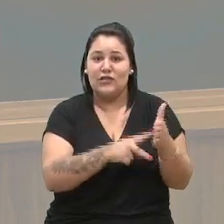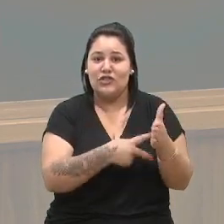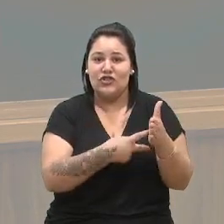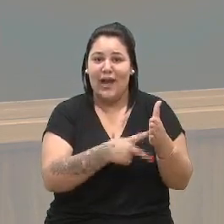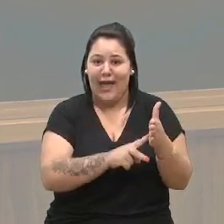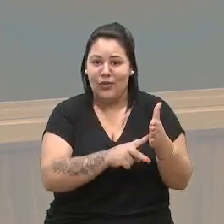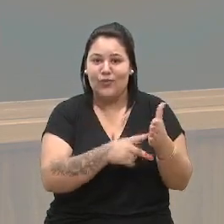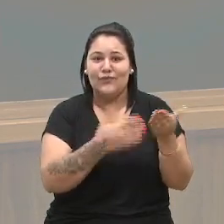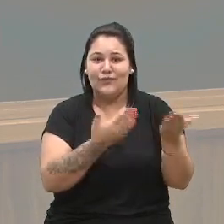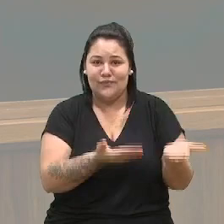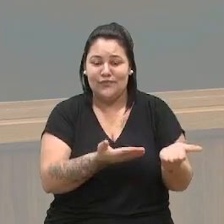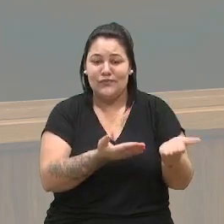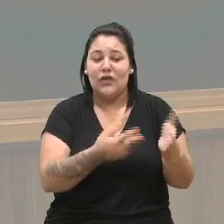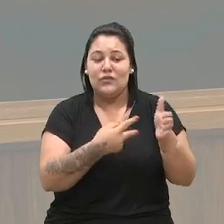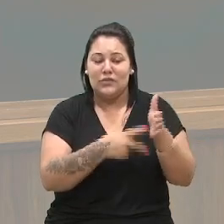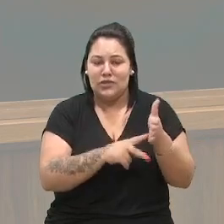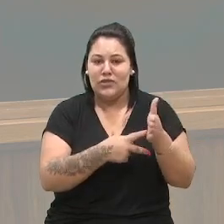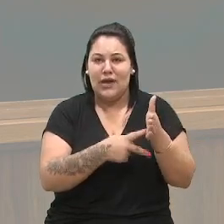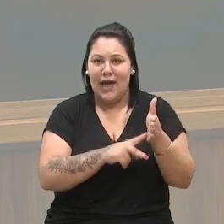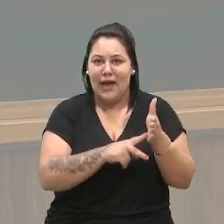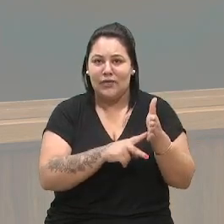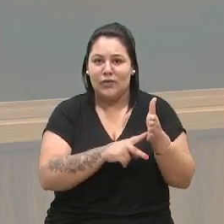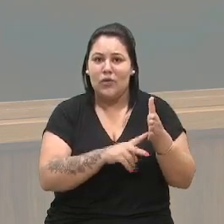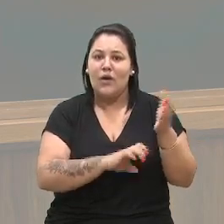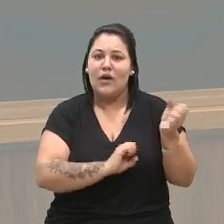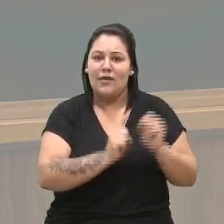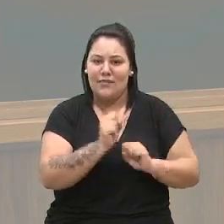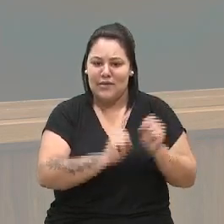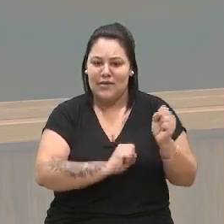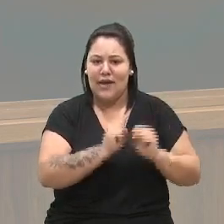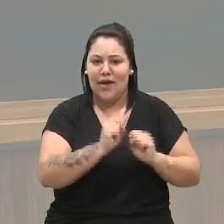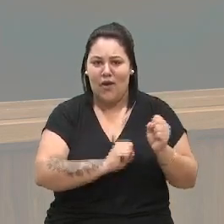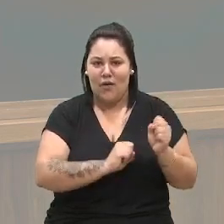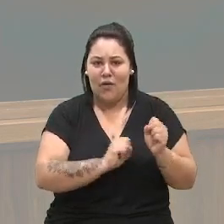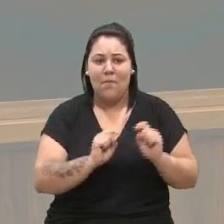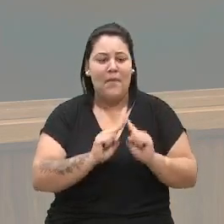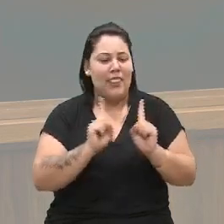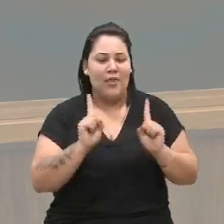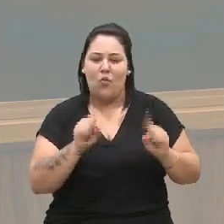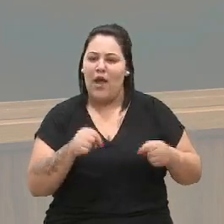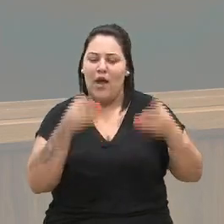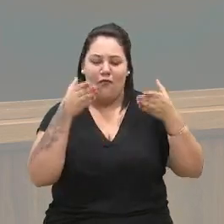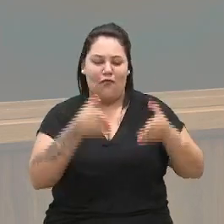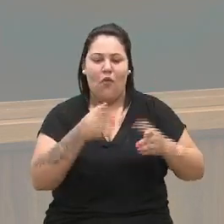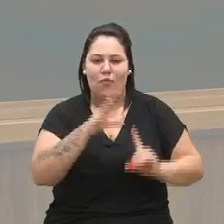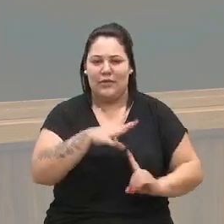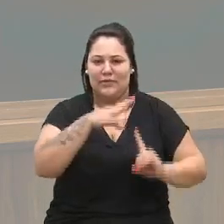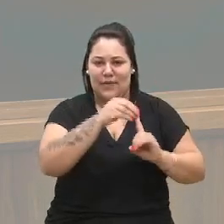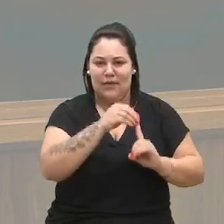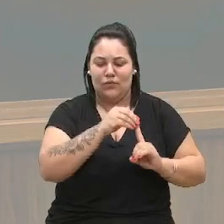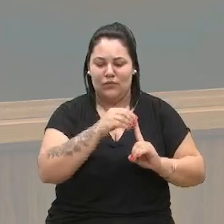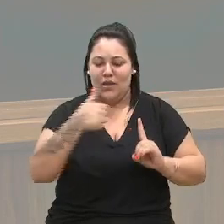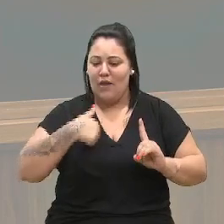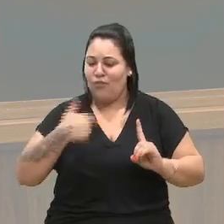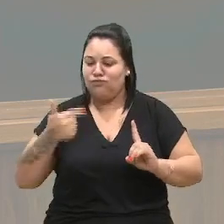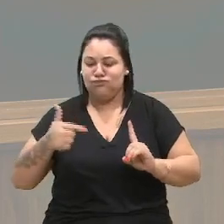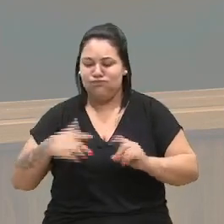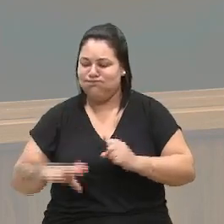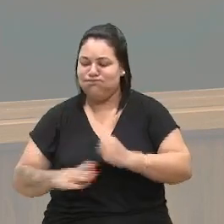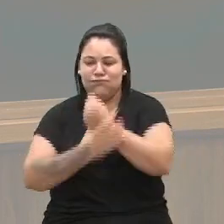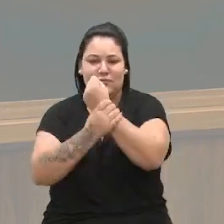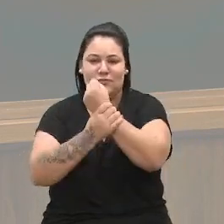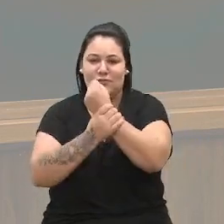no caso, um sindicato empresarial, mas não é essa a questão, nós não temos essa segurança,